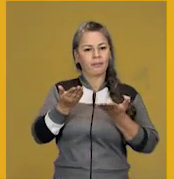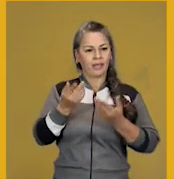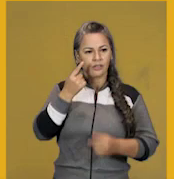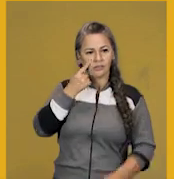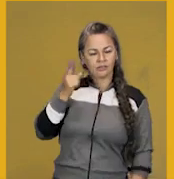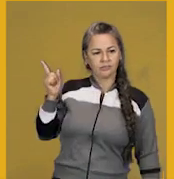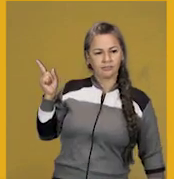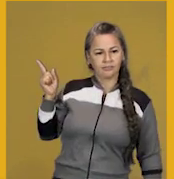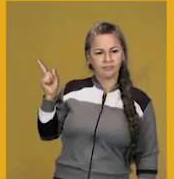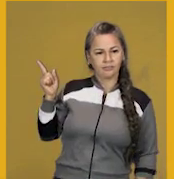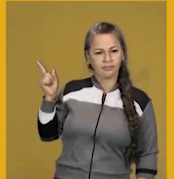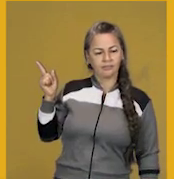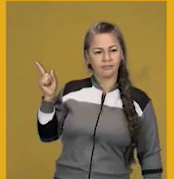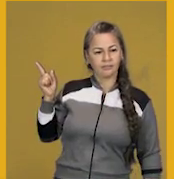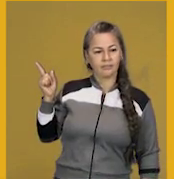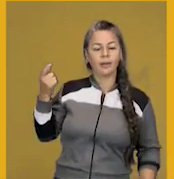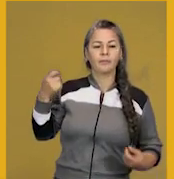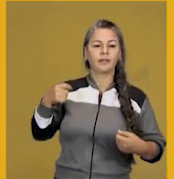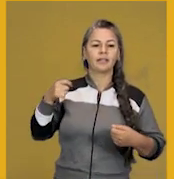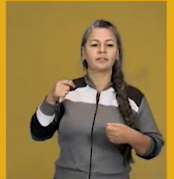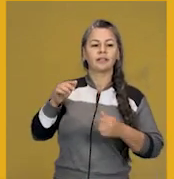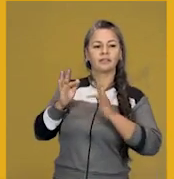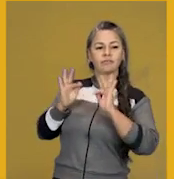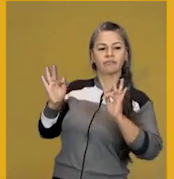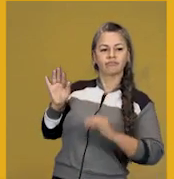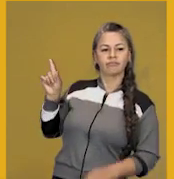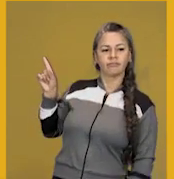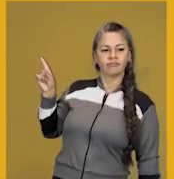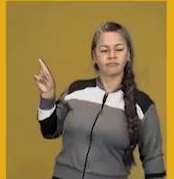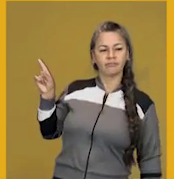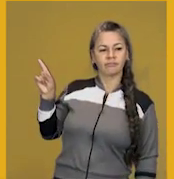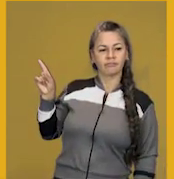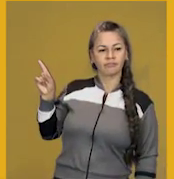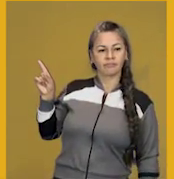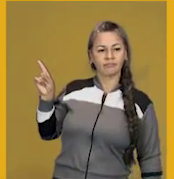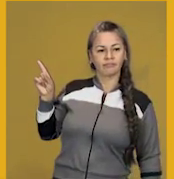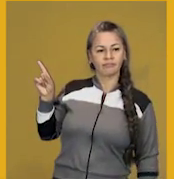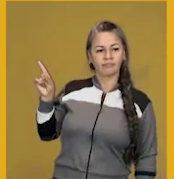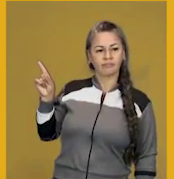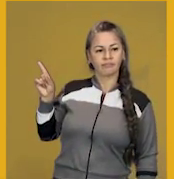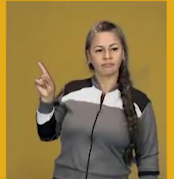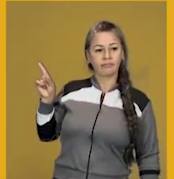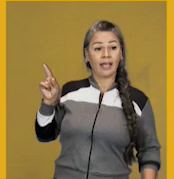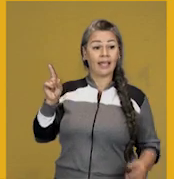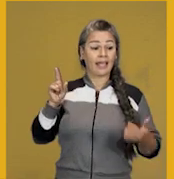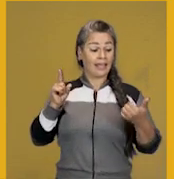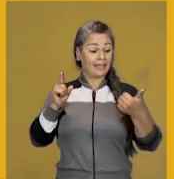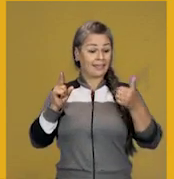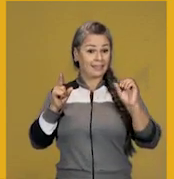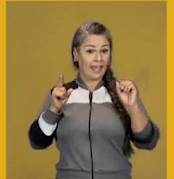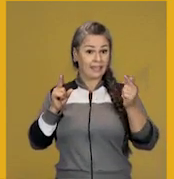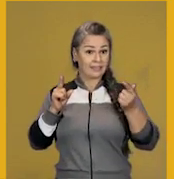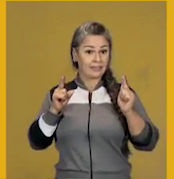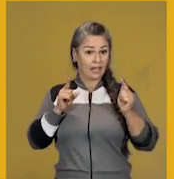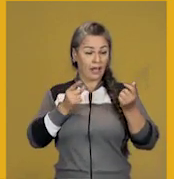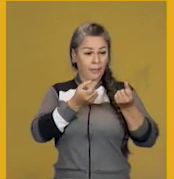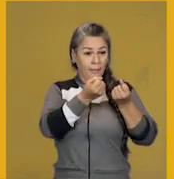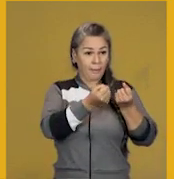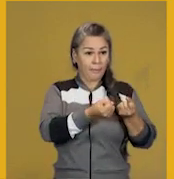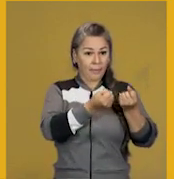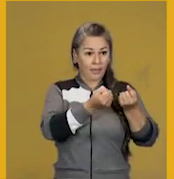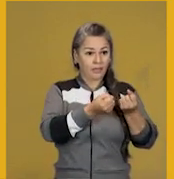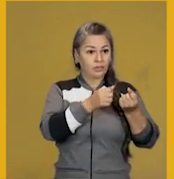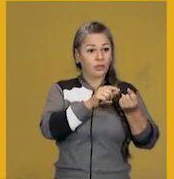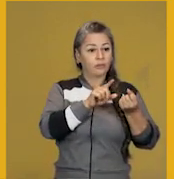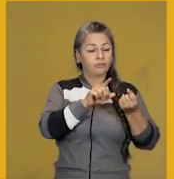tabela. Se são 10 gramas na tabela, para 70 mil calorias, quilocalorias, nunca vamos esquecer que